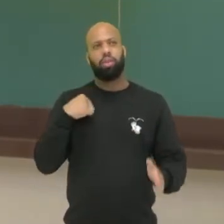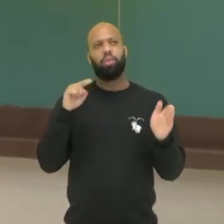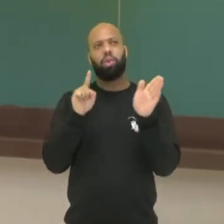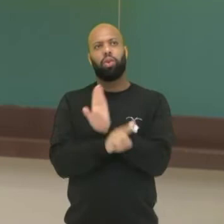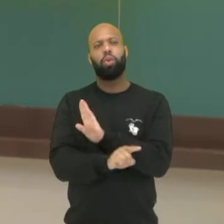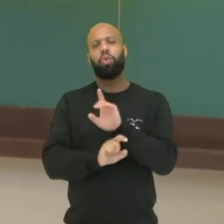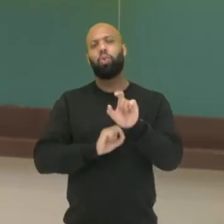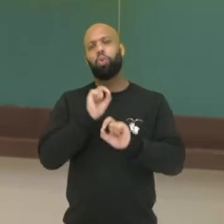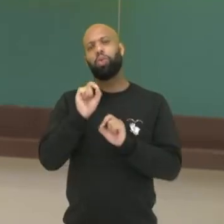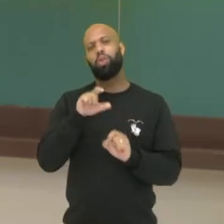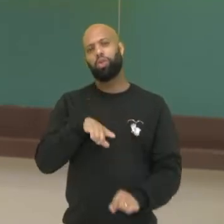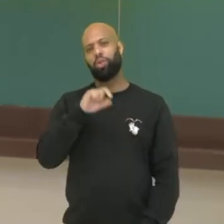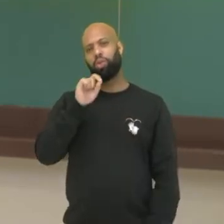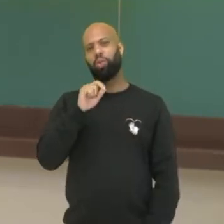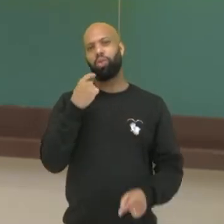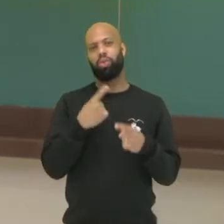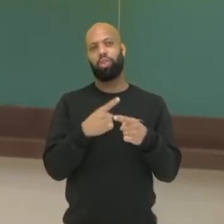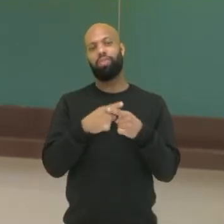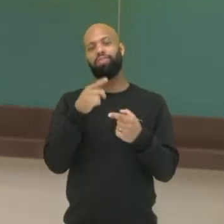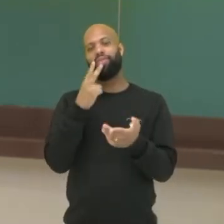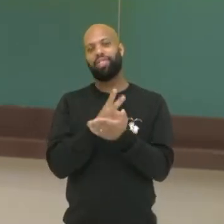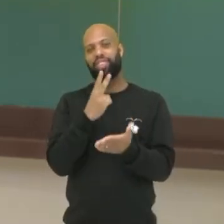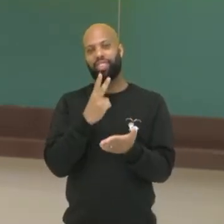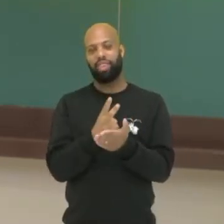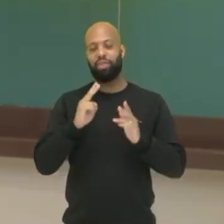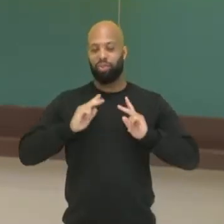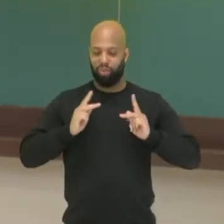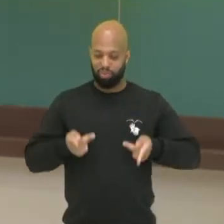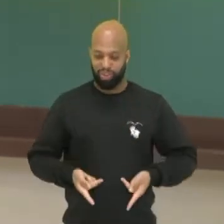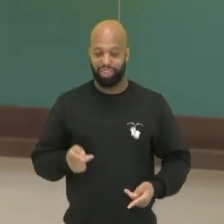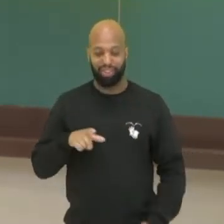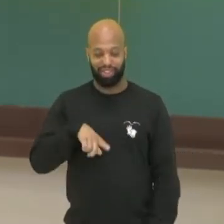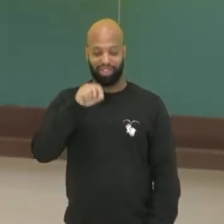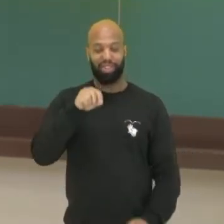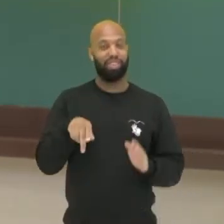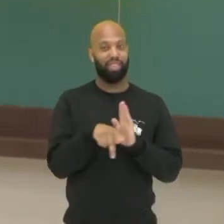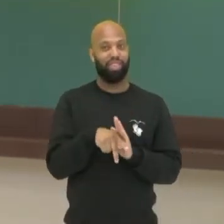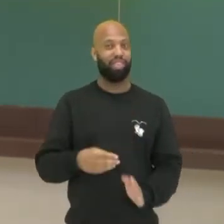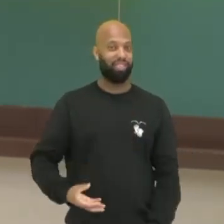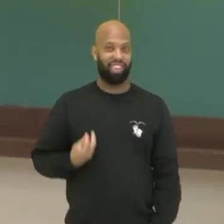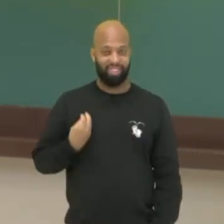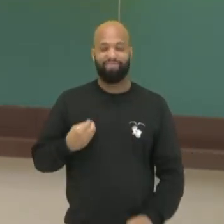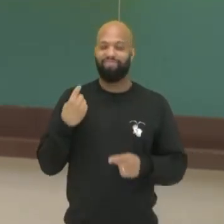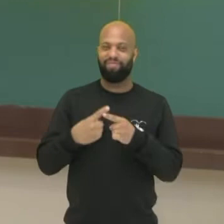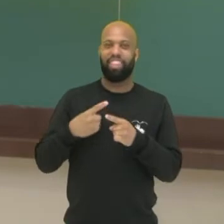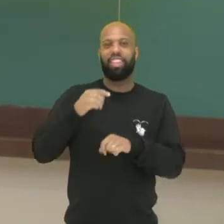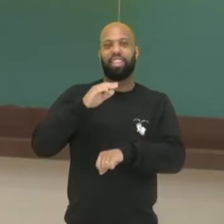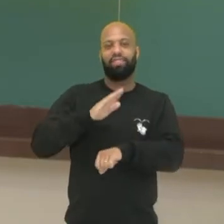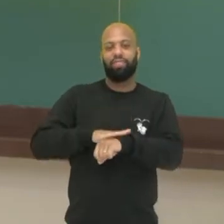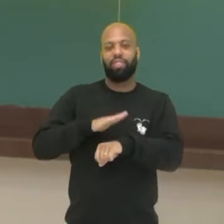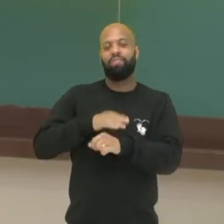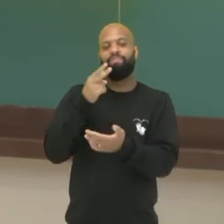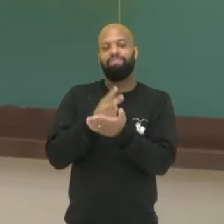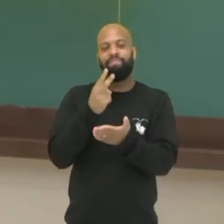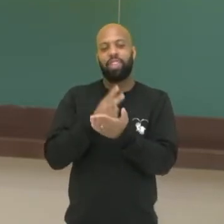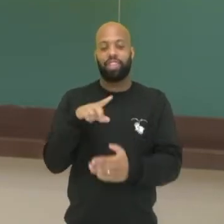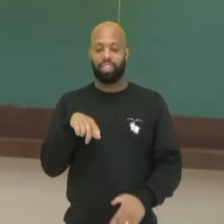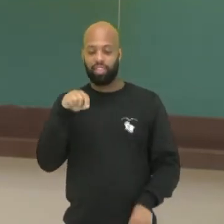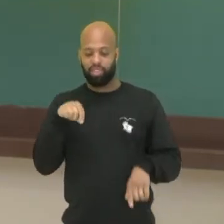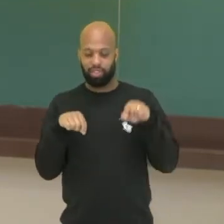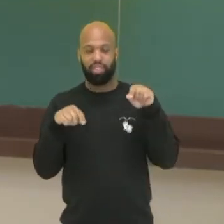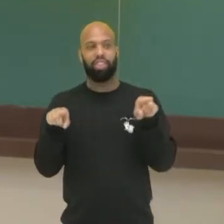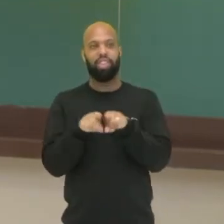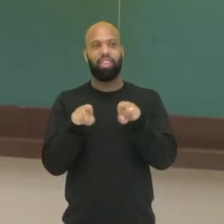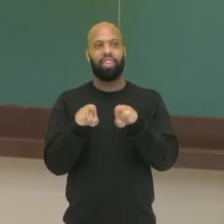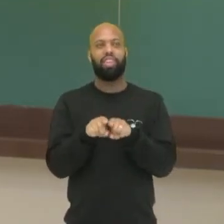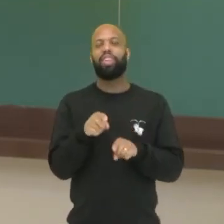sua escolha, todo ser humano, ele faz escolhas na vida. Nós estamos a todo momento fazendo nossas escolhas. A